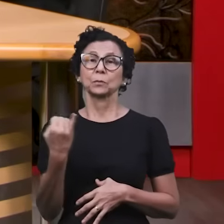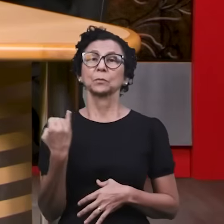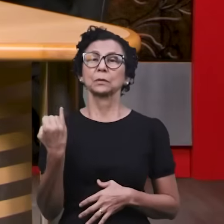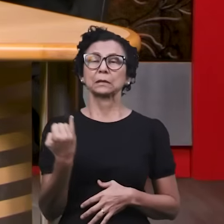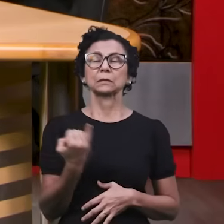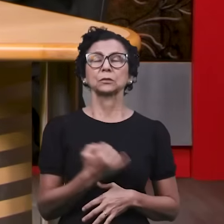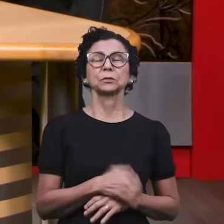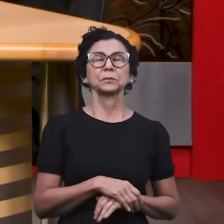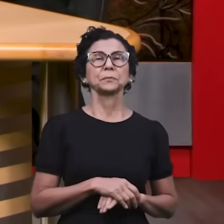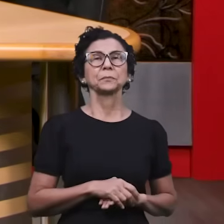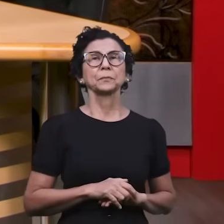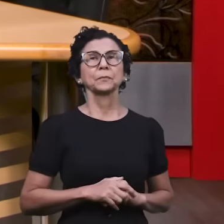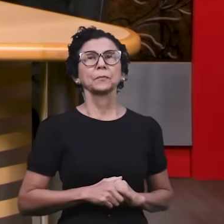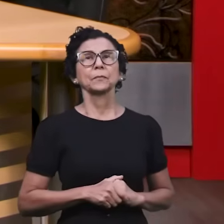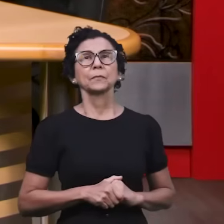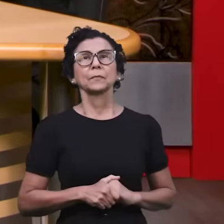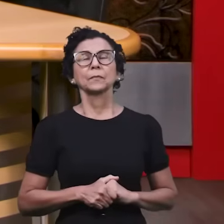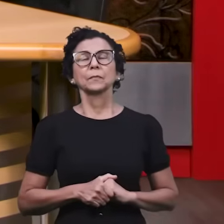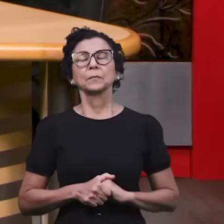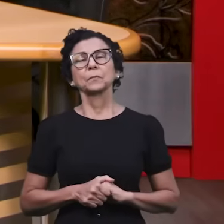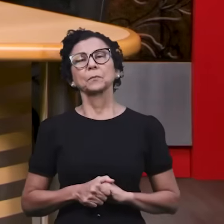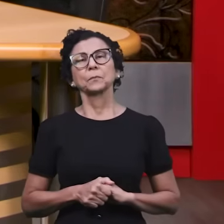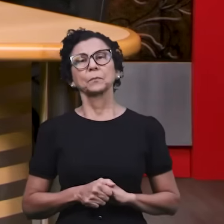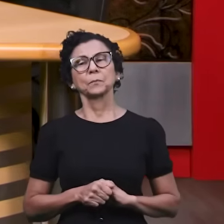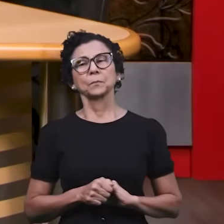importante. Porque